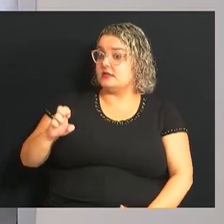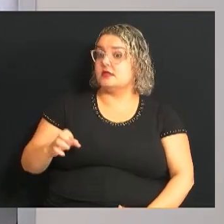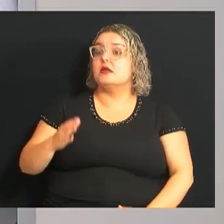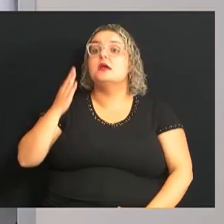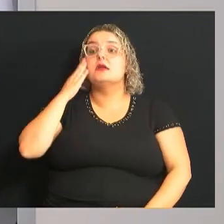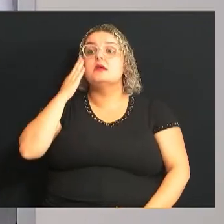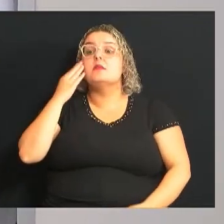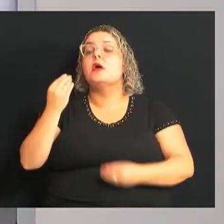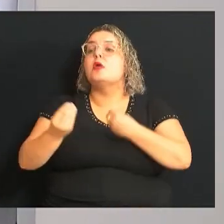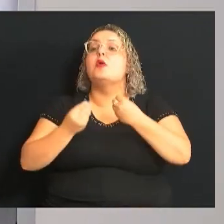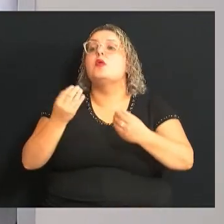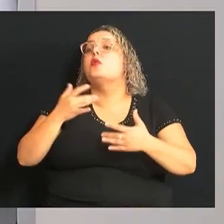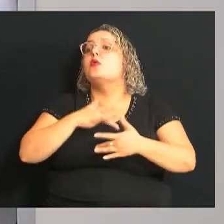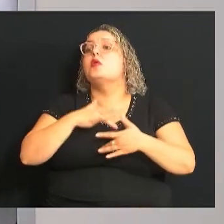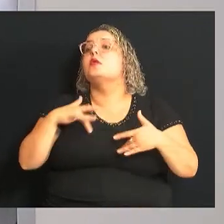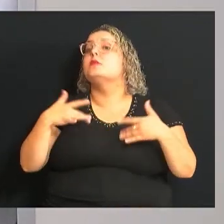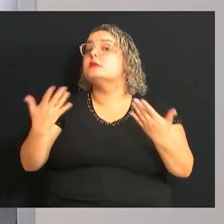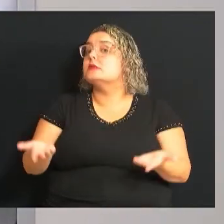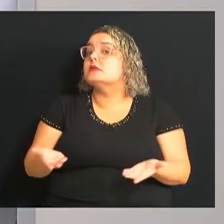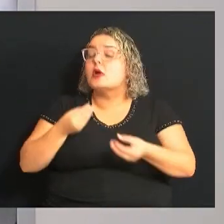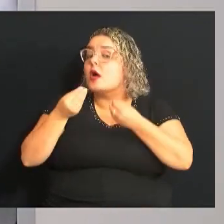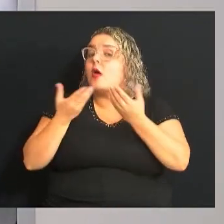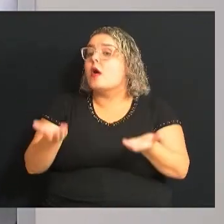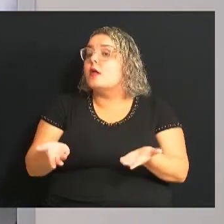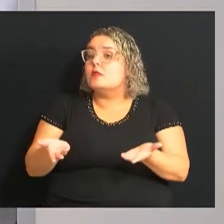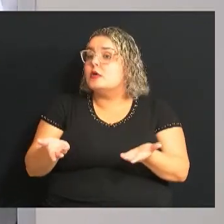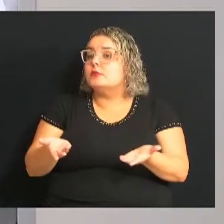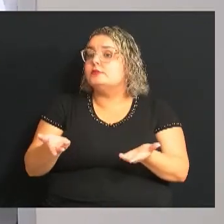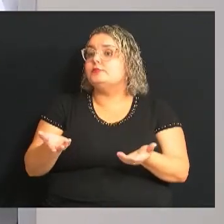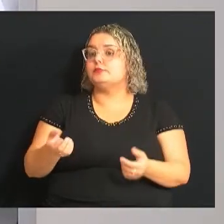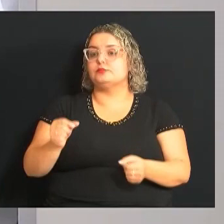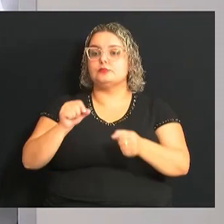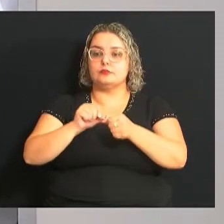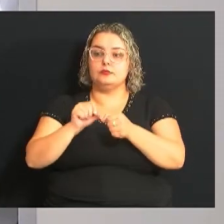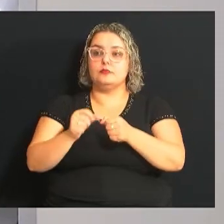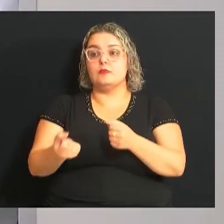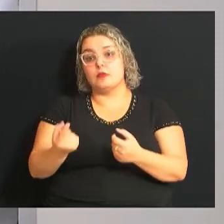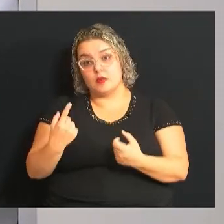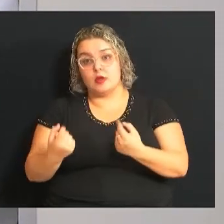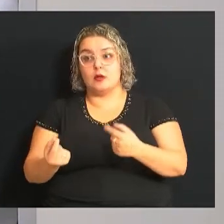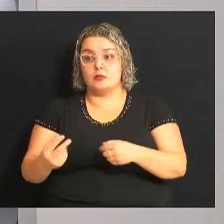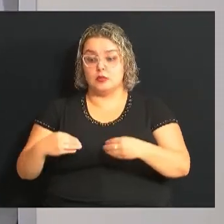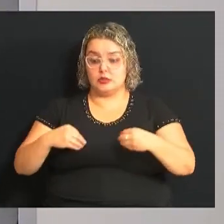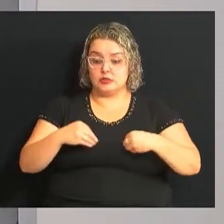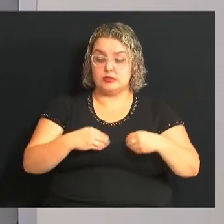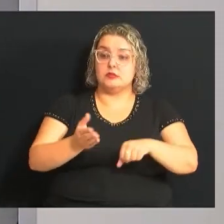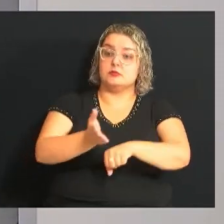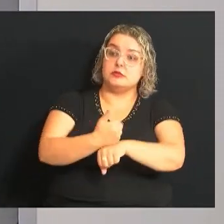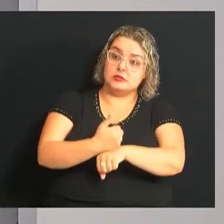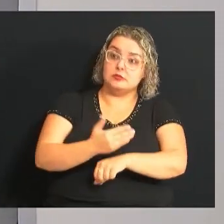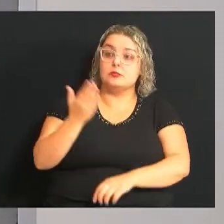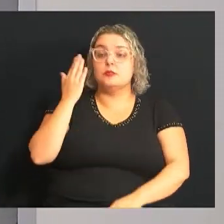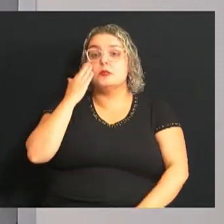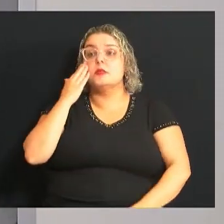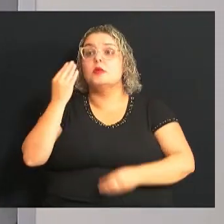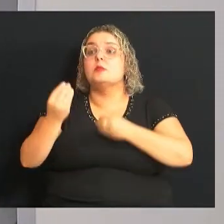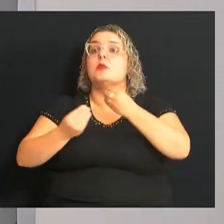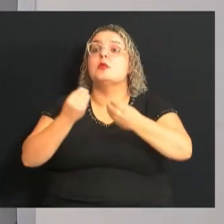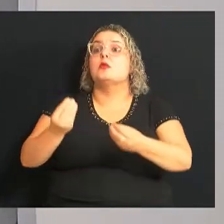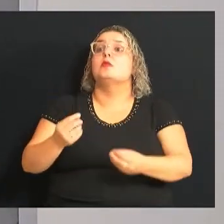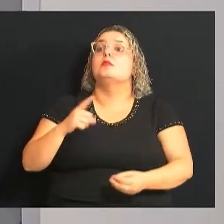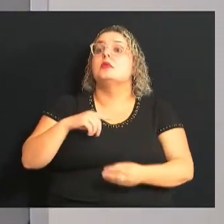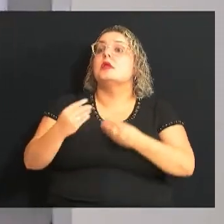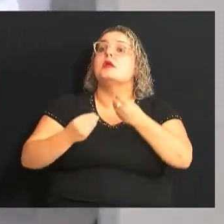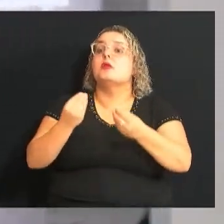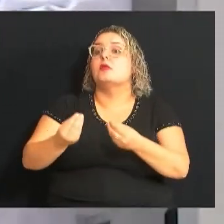está o estado de saúde do seu animal, né? Fazer alguns pré-exames, né, para saber como ele está, se ele tem condições realmente